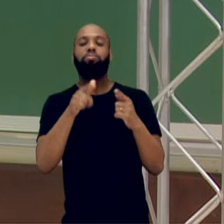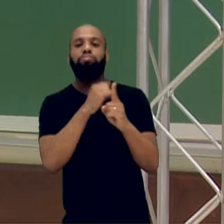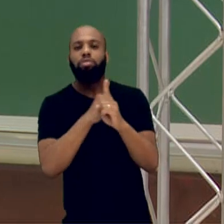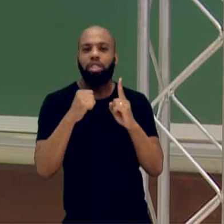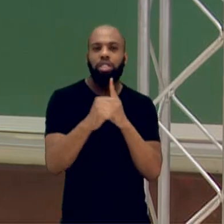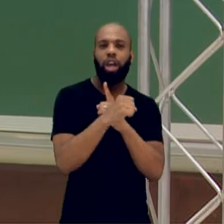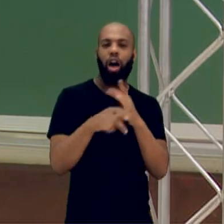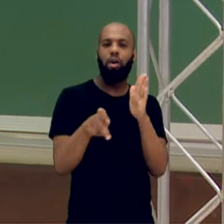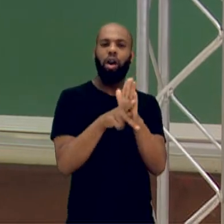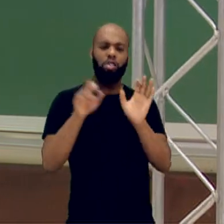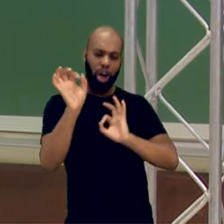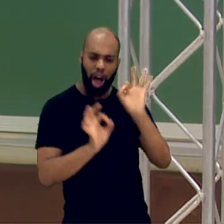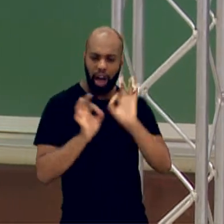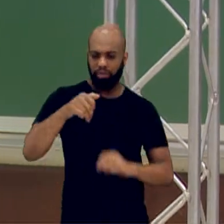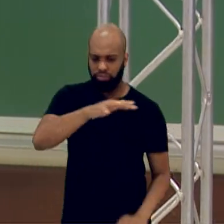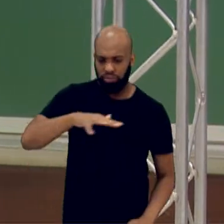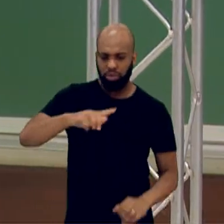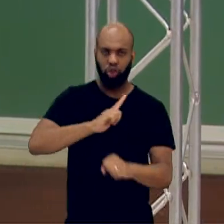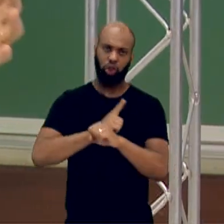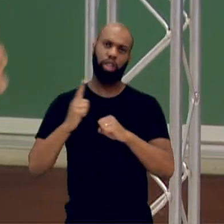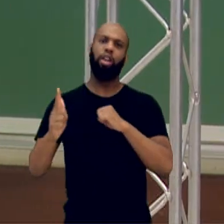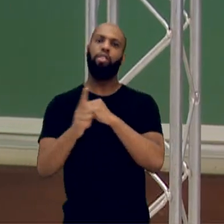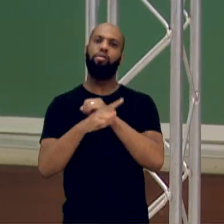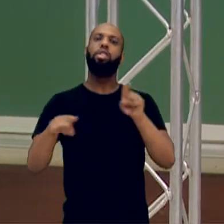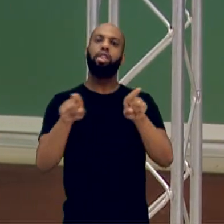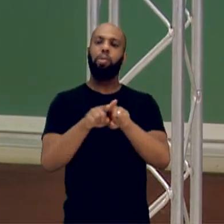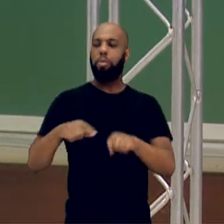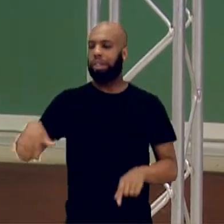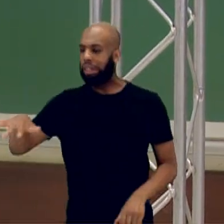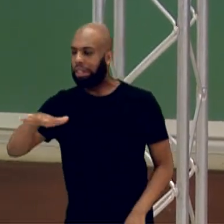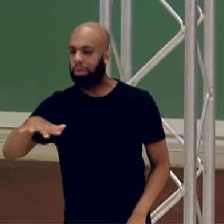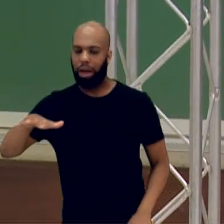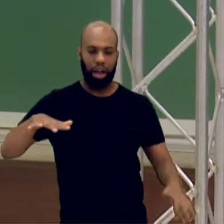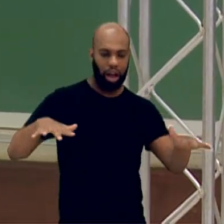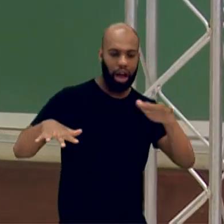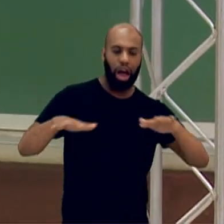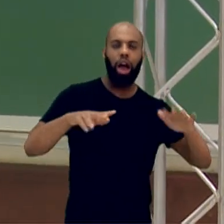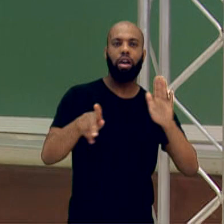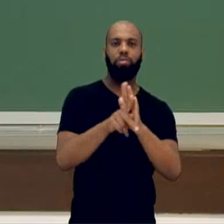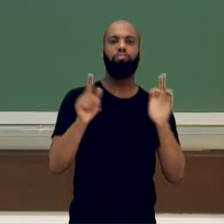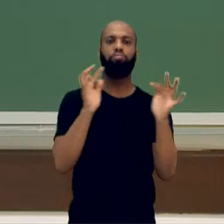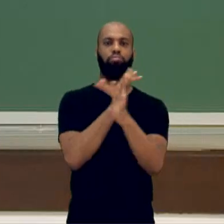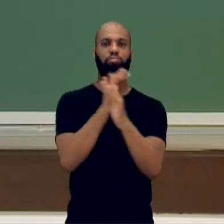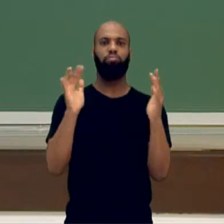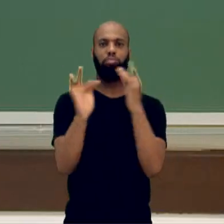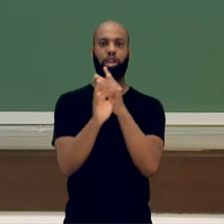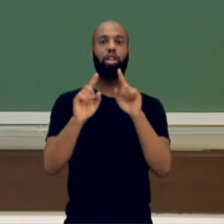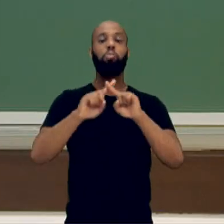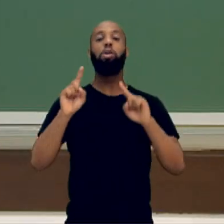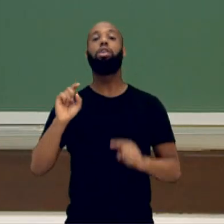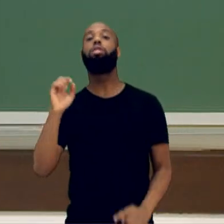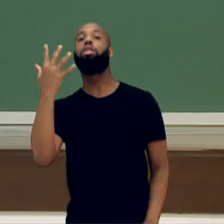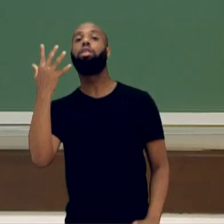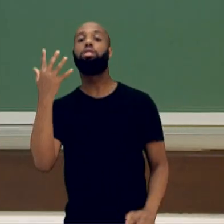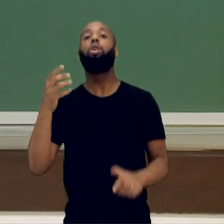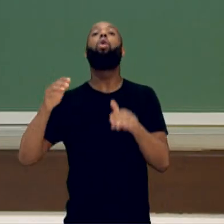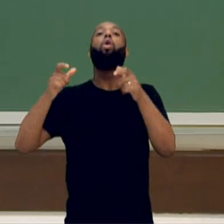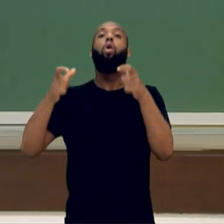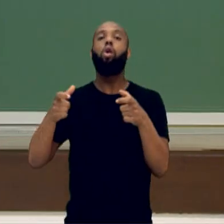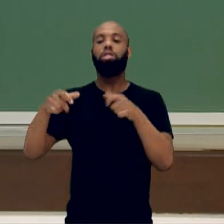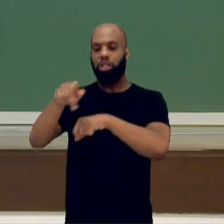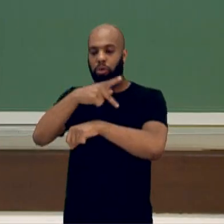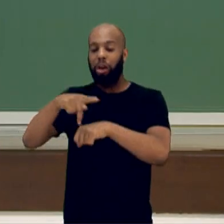problemas de organização do espaço geográfico nesses espaços urbanos. Onde eles acontecem? Naqueles países que